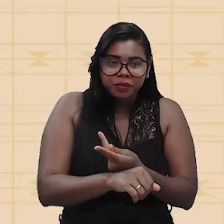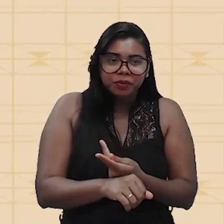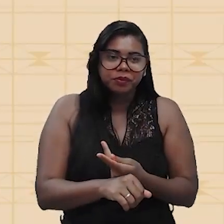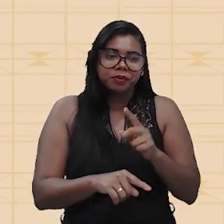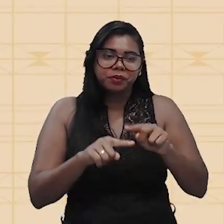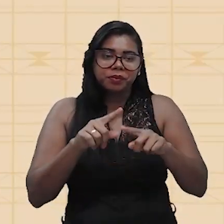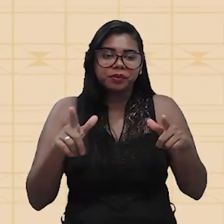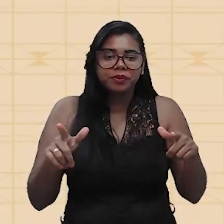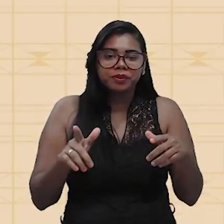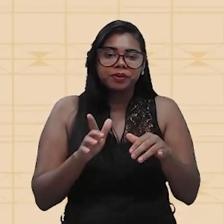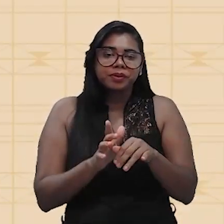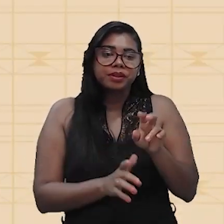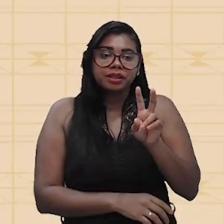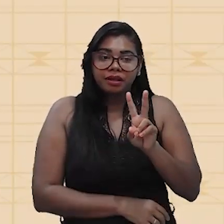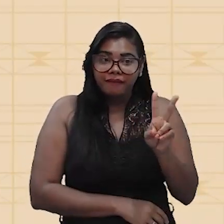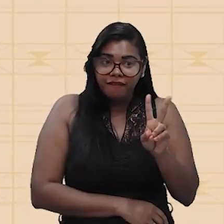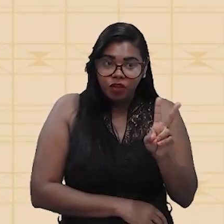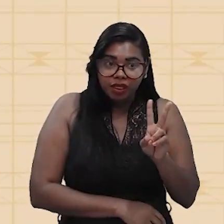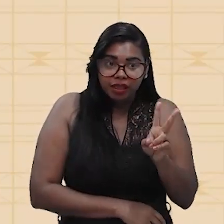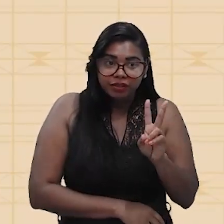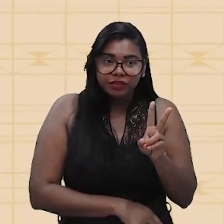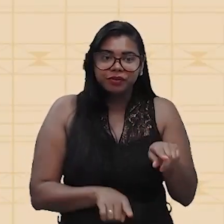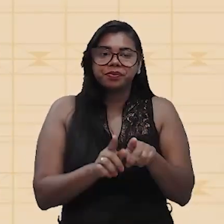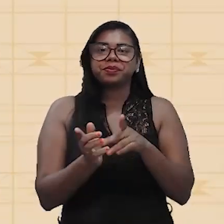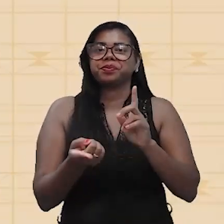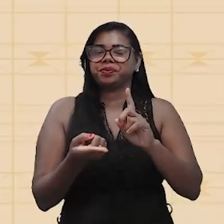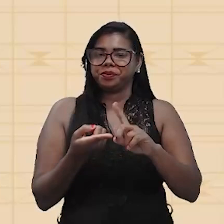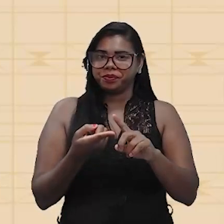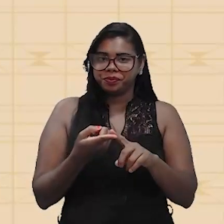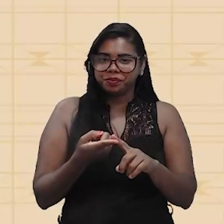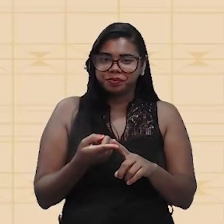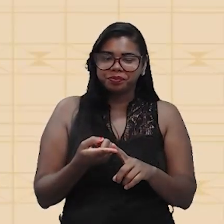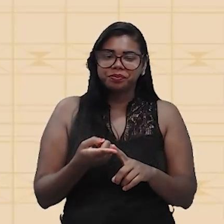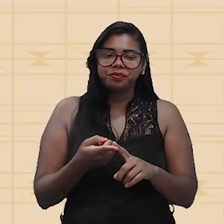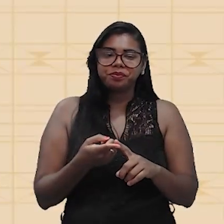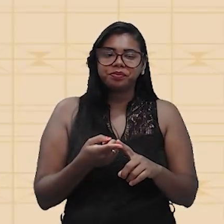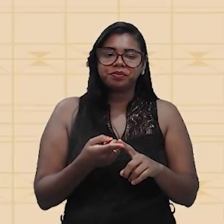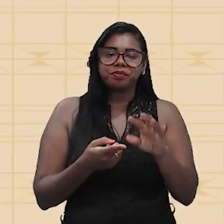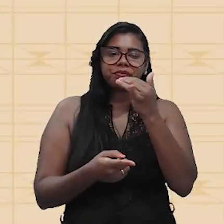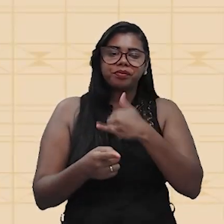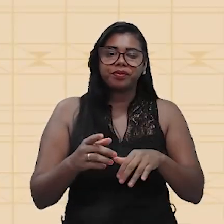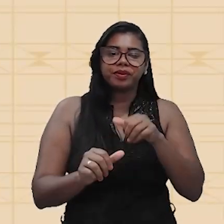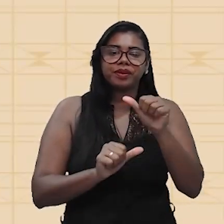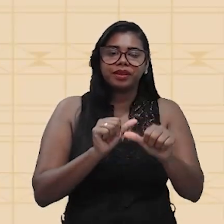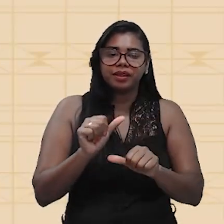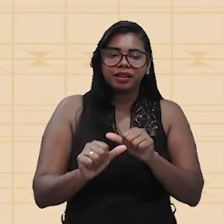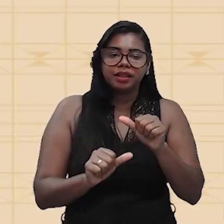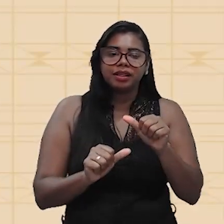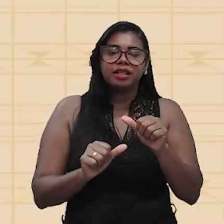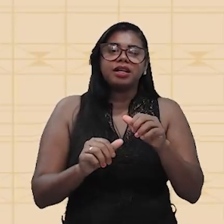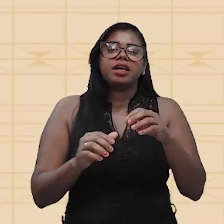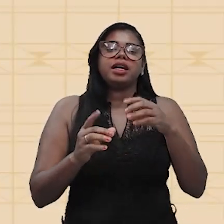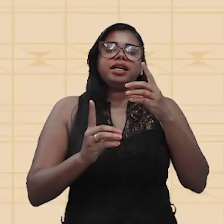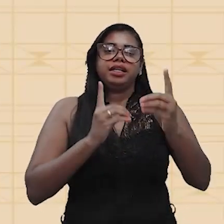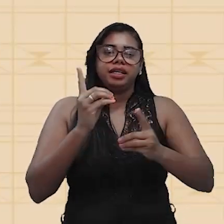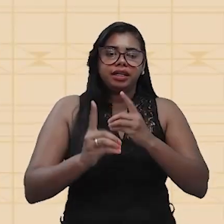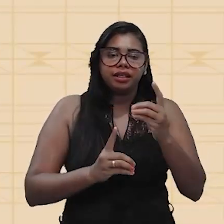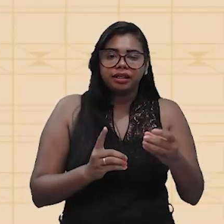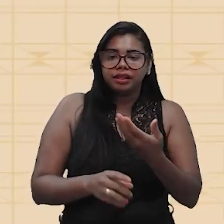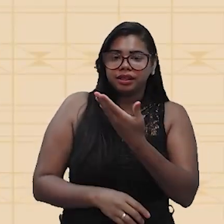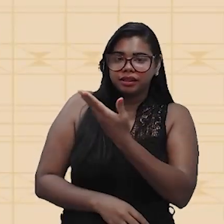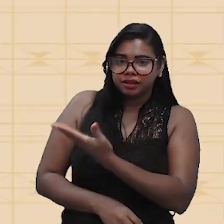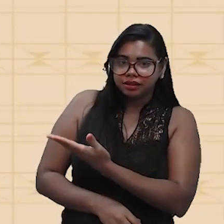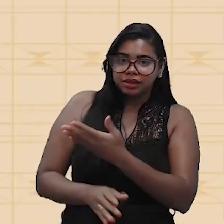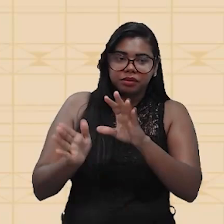a voltagem, que tiver um maior número. A esse equipamento nós vamos chamar de gerador alfa. Veja que nós